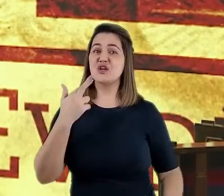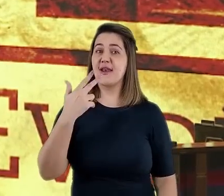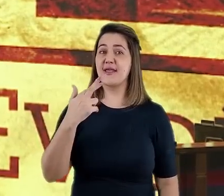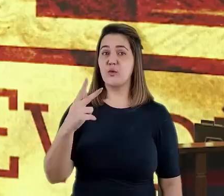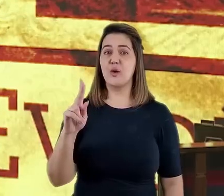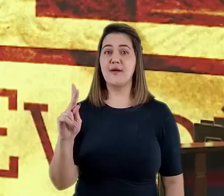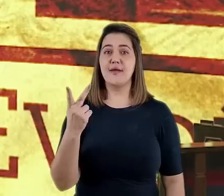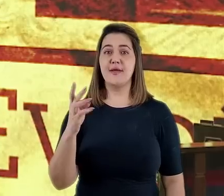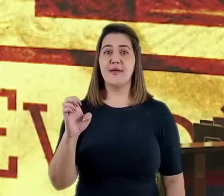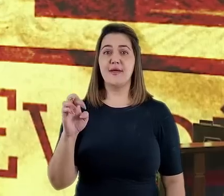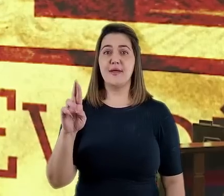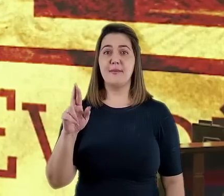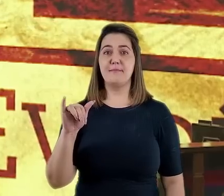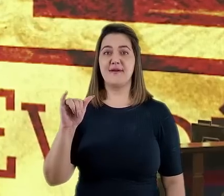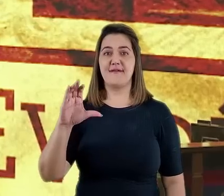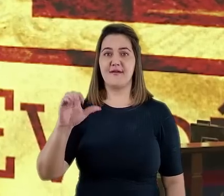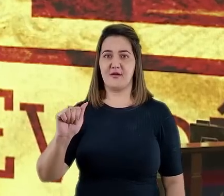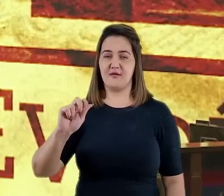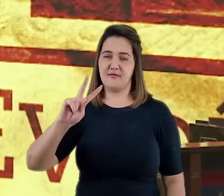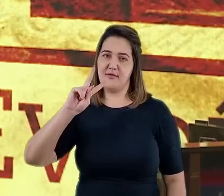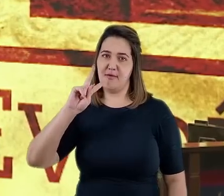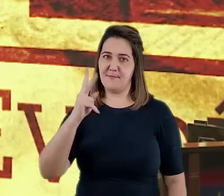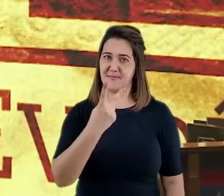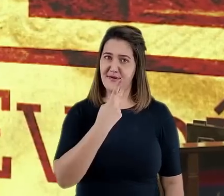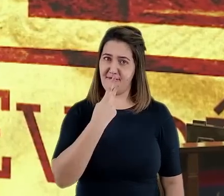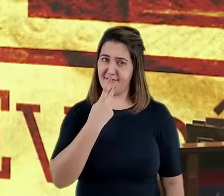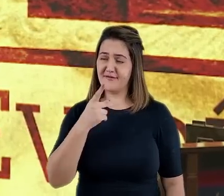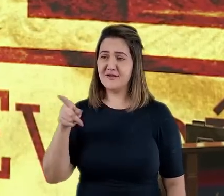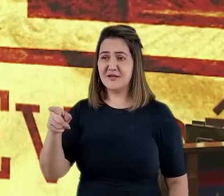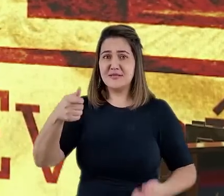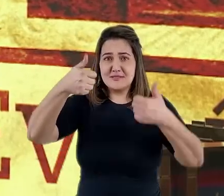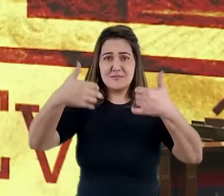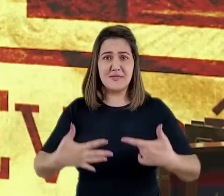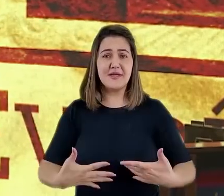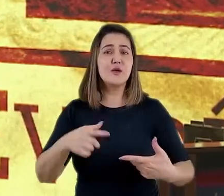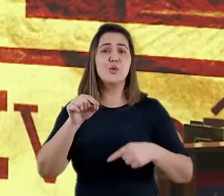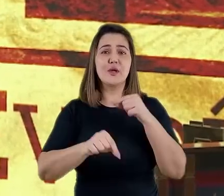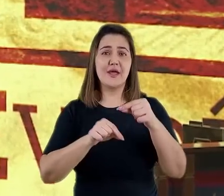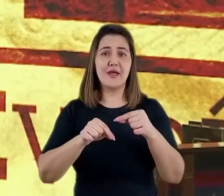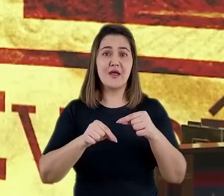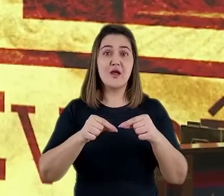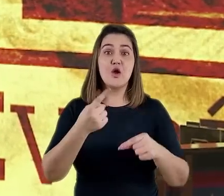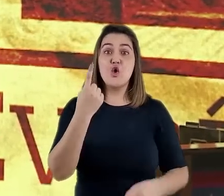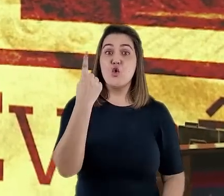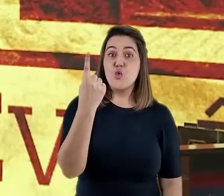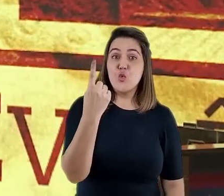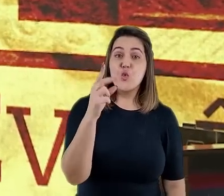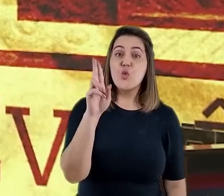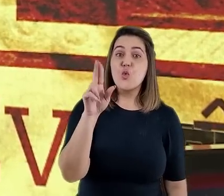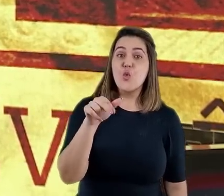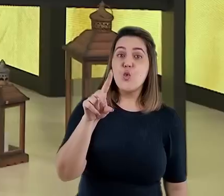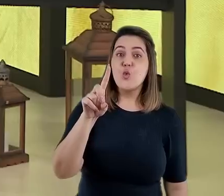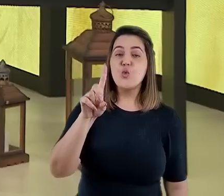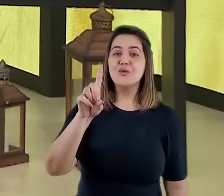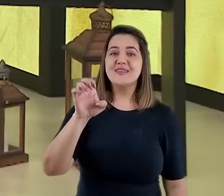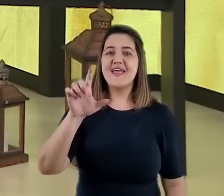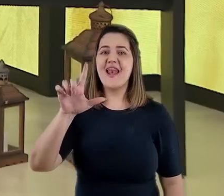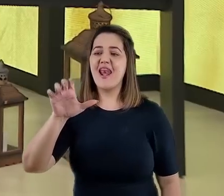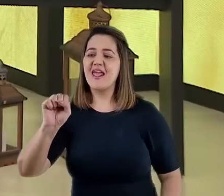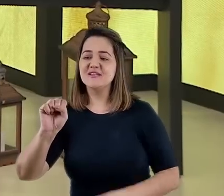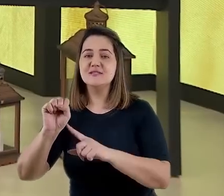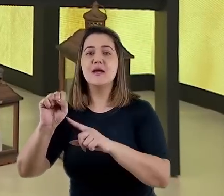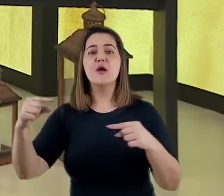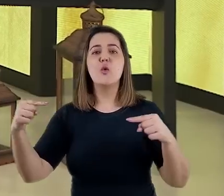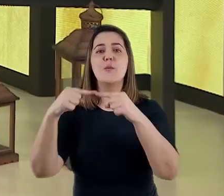hebraica sugere que o chifre pequeno veio, na verdade, de um dos 4 cantos do céu. As